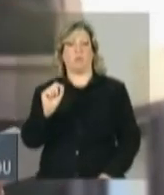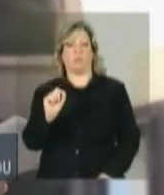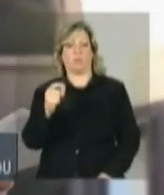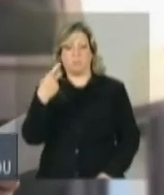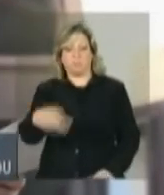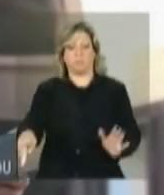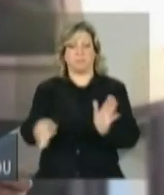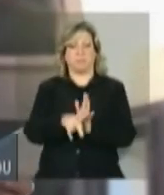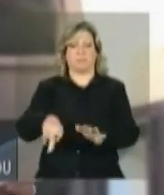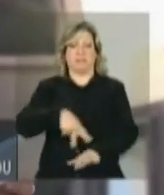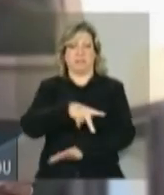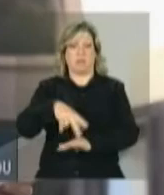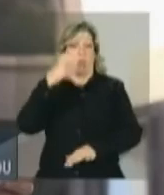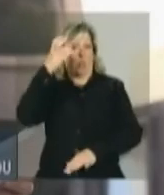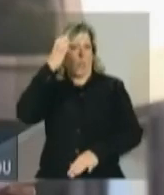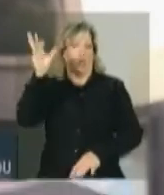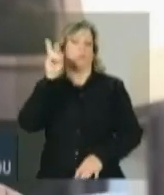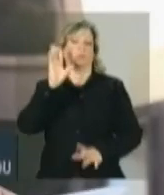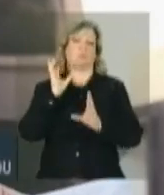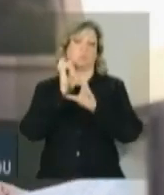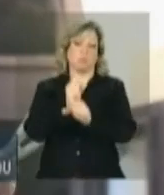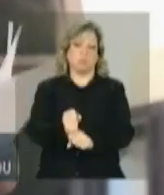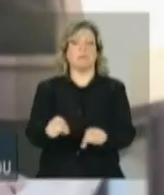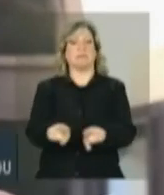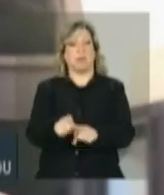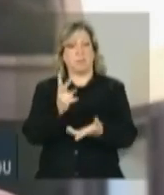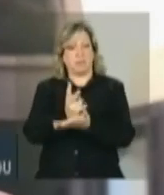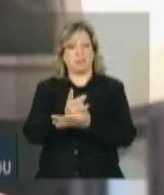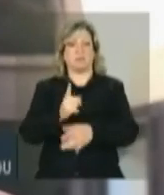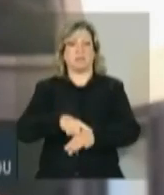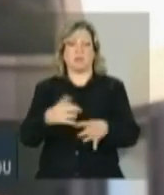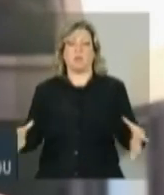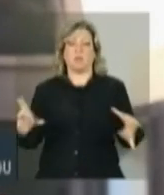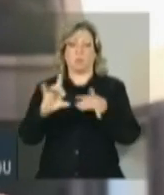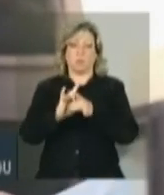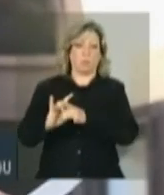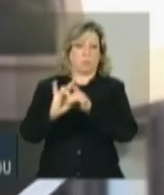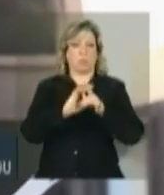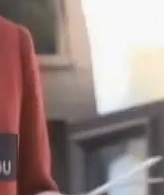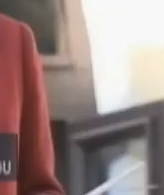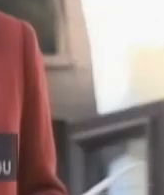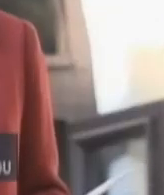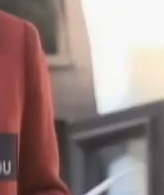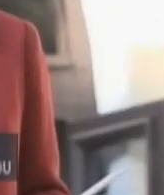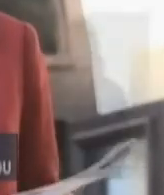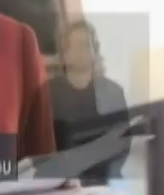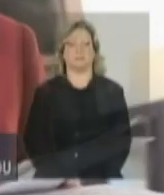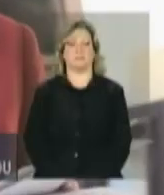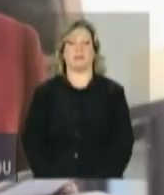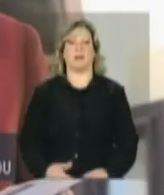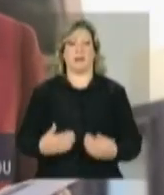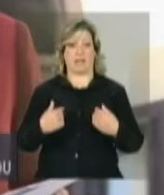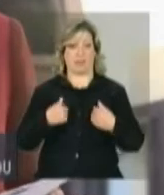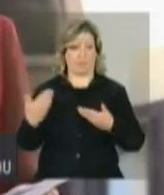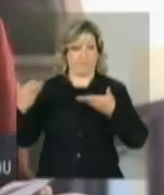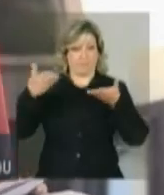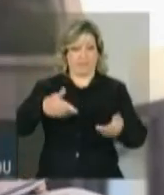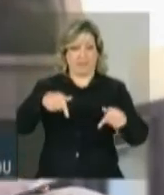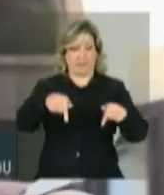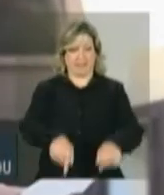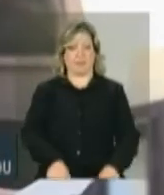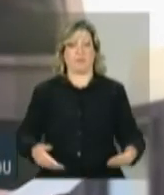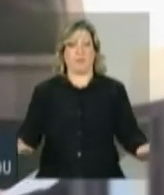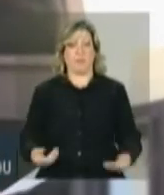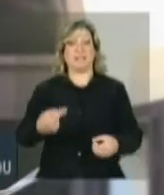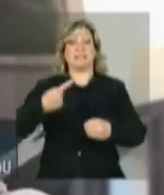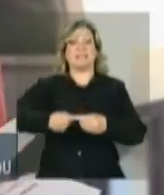e culturais e, ao mesmo tempo, integrante da União Europeia. Minha presença hoje aqui, na